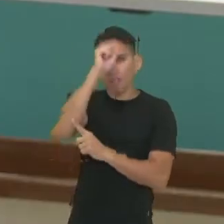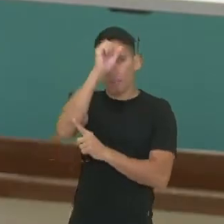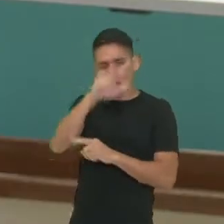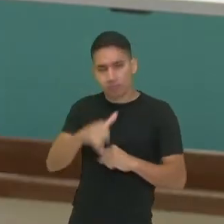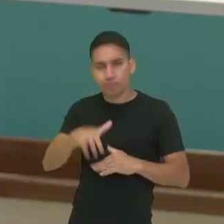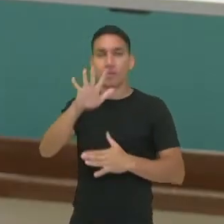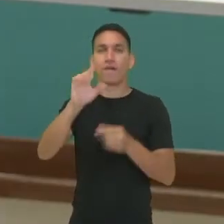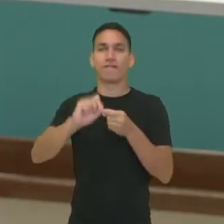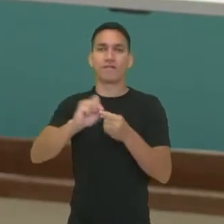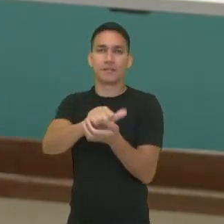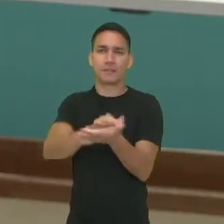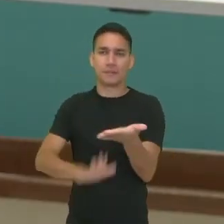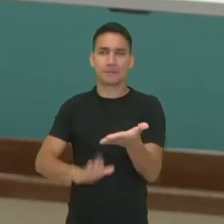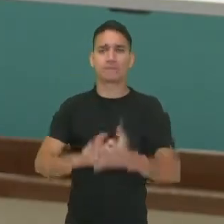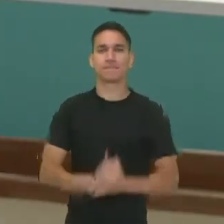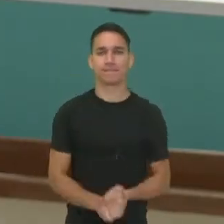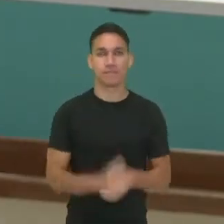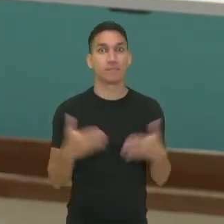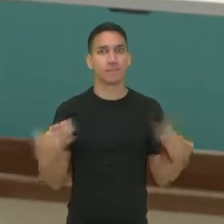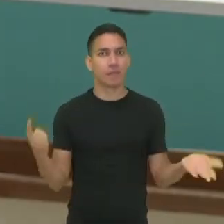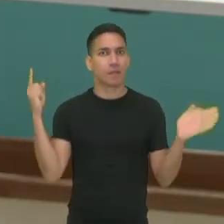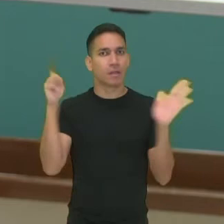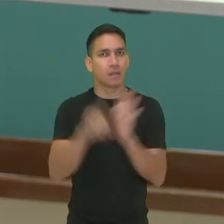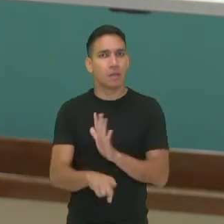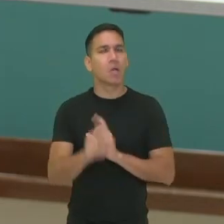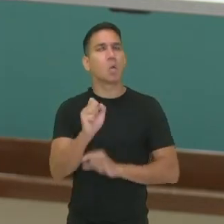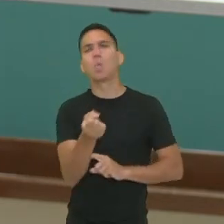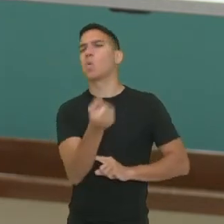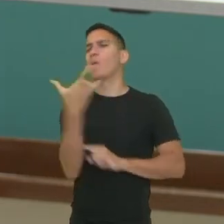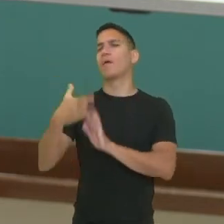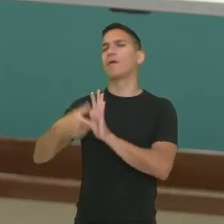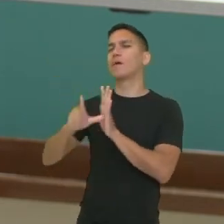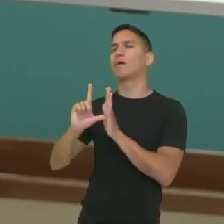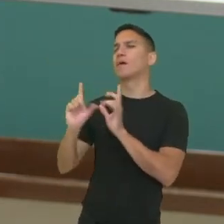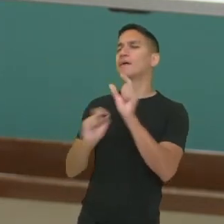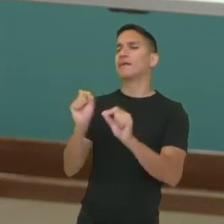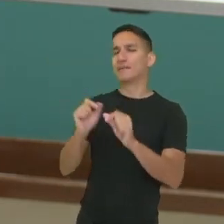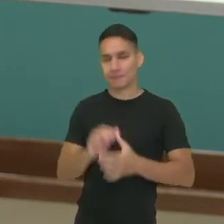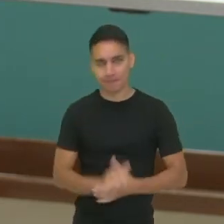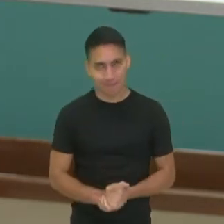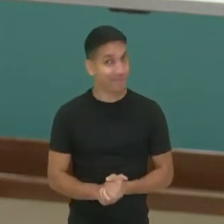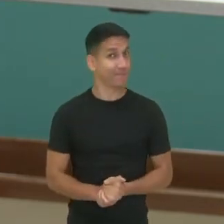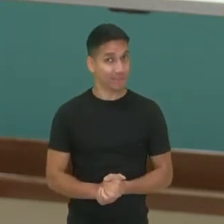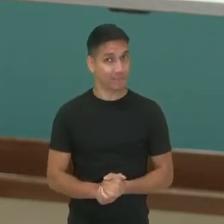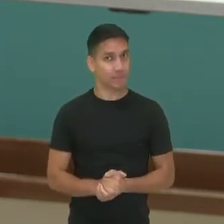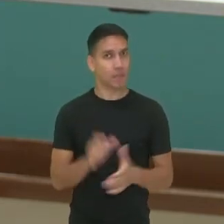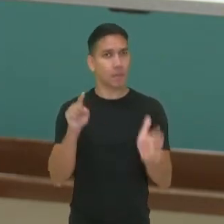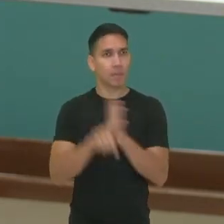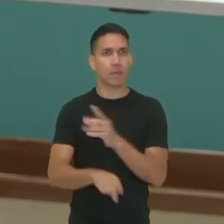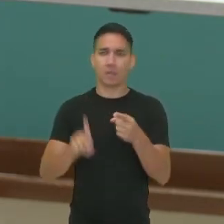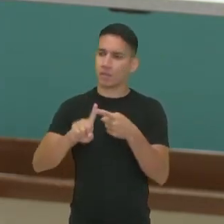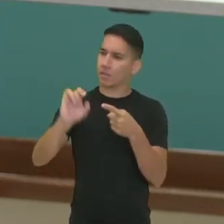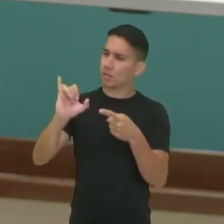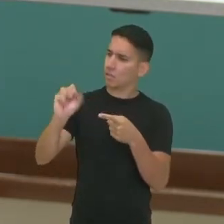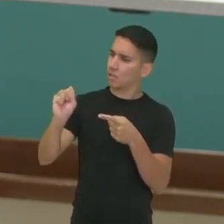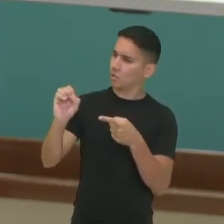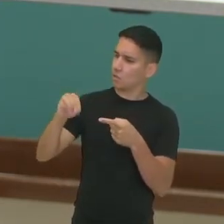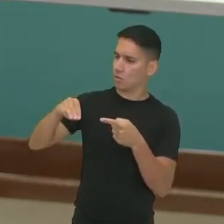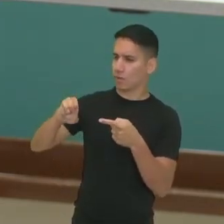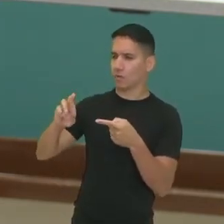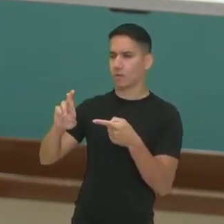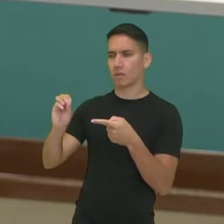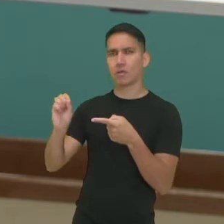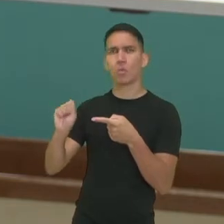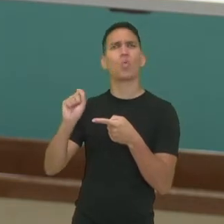com atividades. E quais são os questionamentos, professor, desta aula? O que são isômeros? O que é